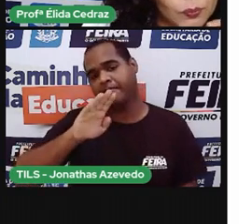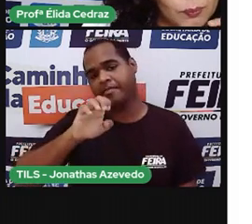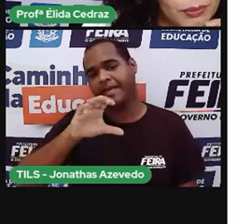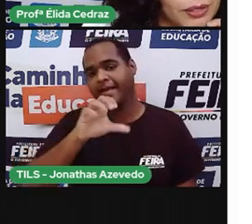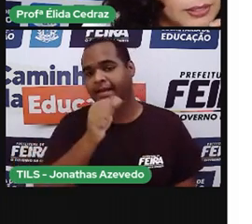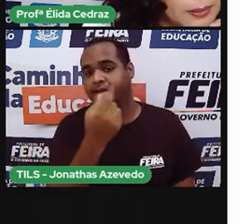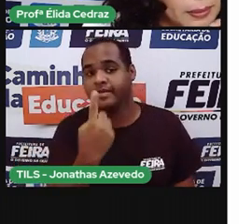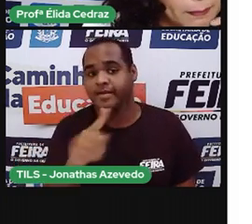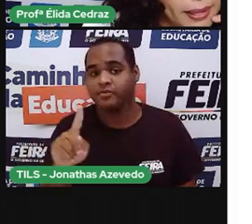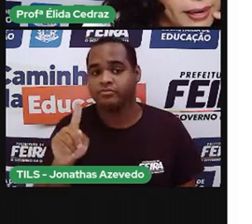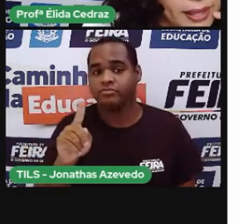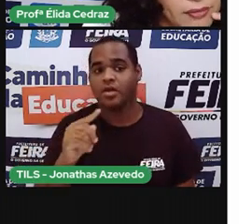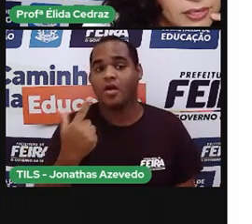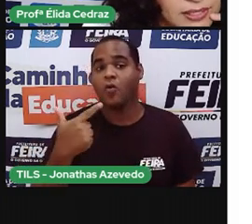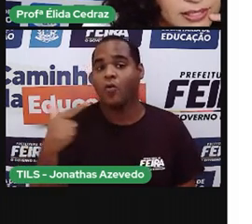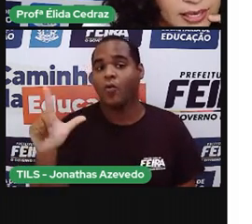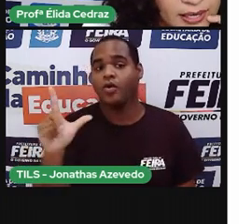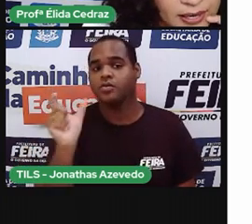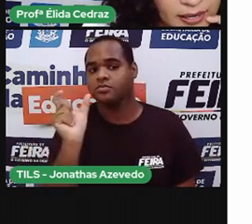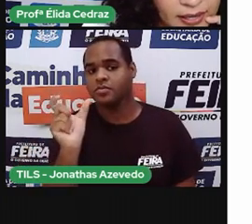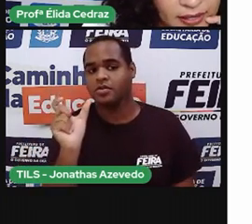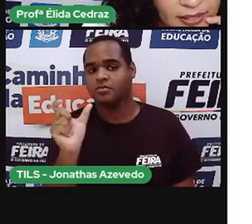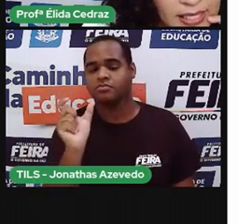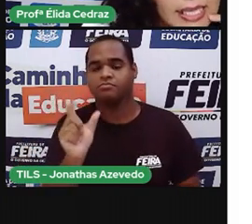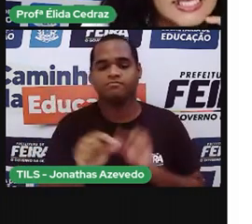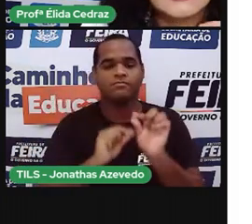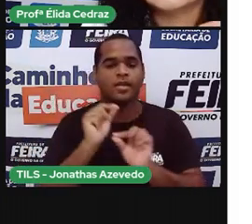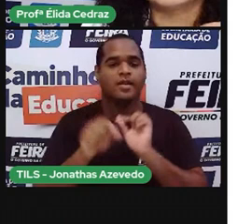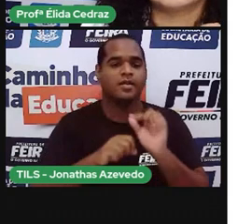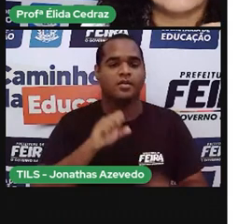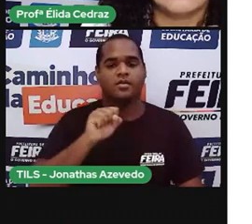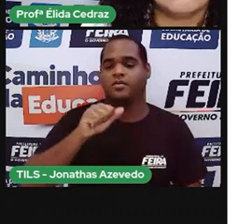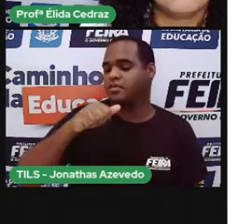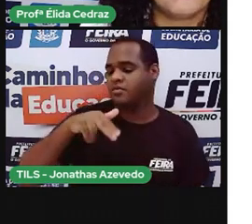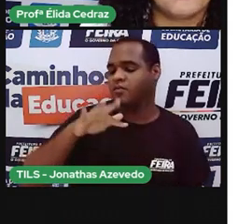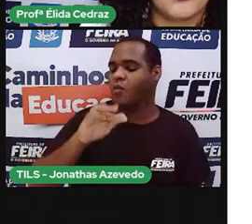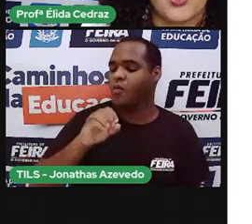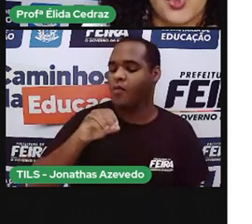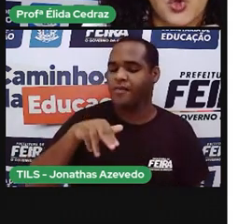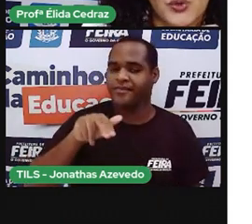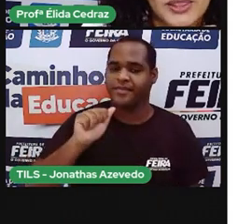Rabecão. Próxima palavra será